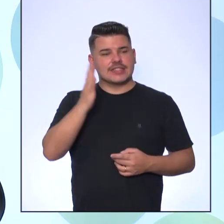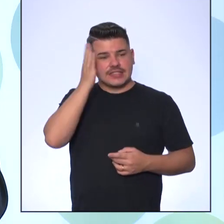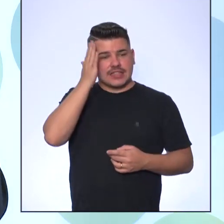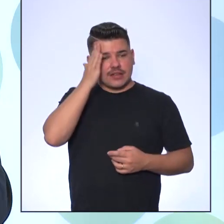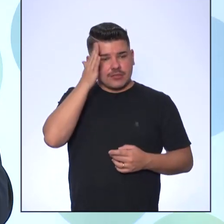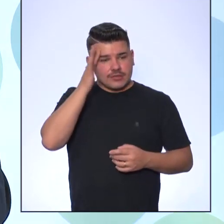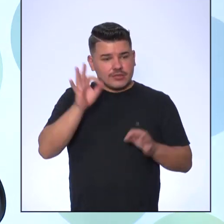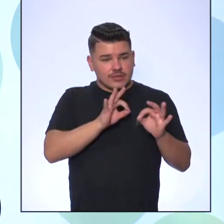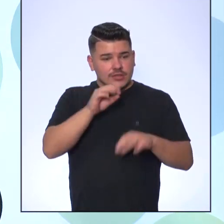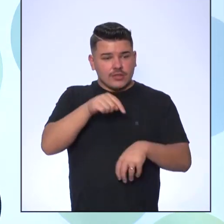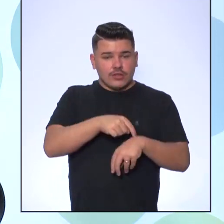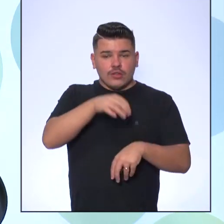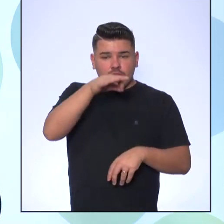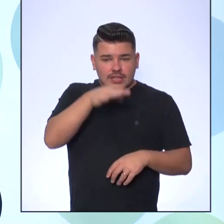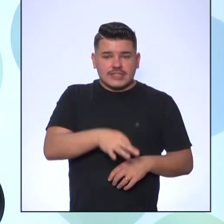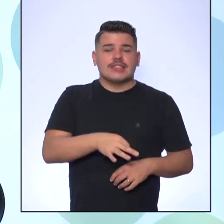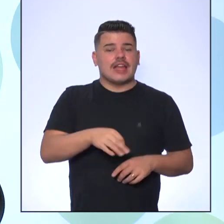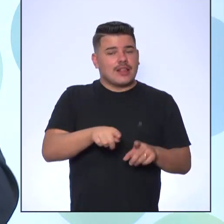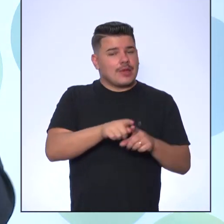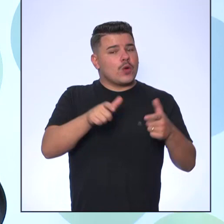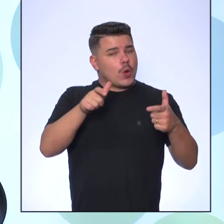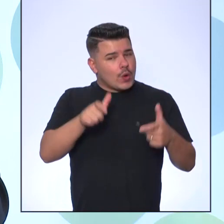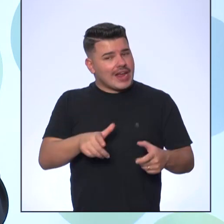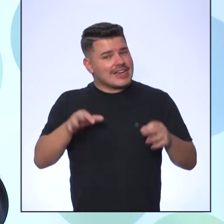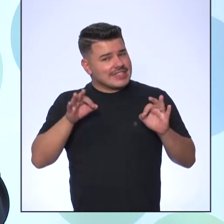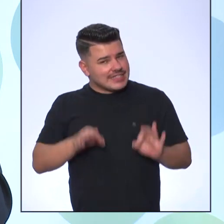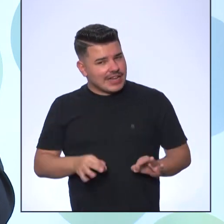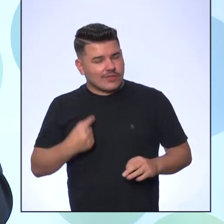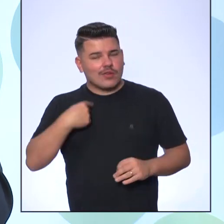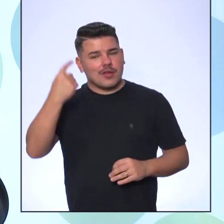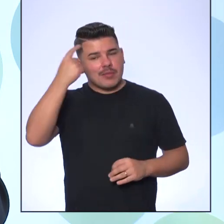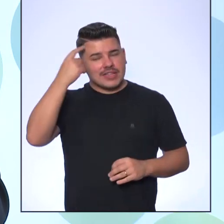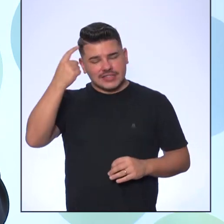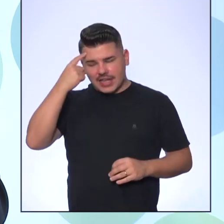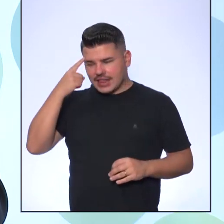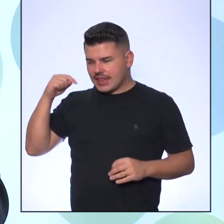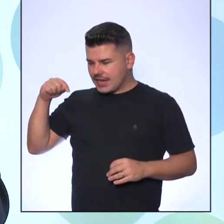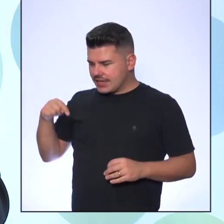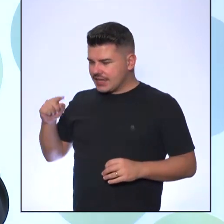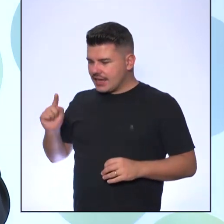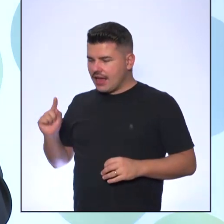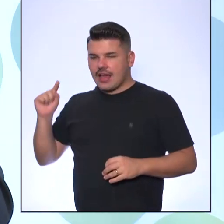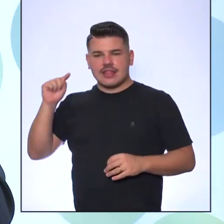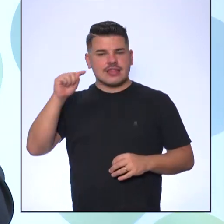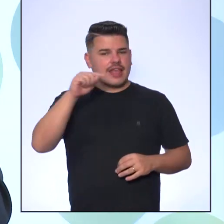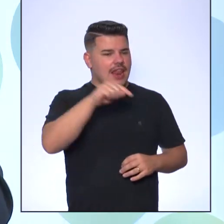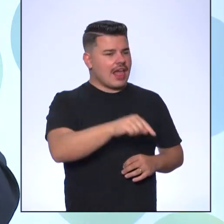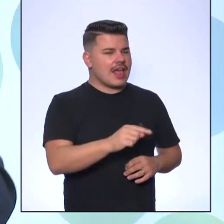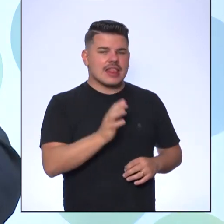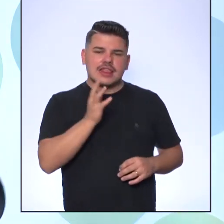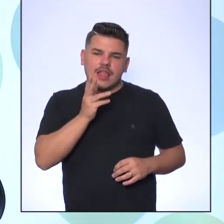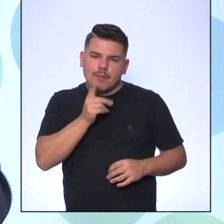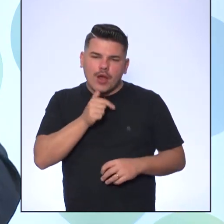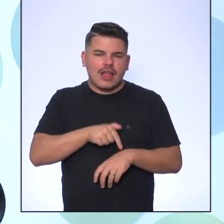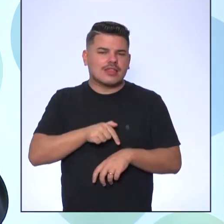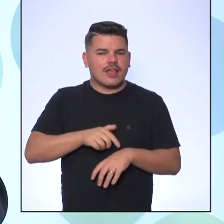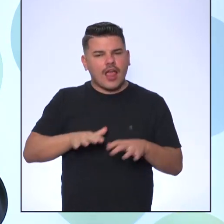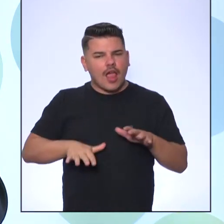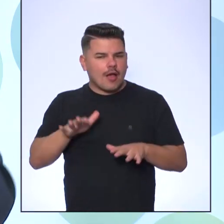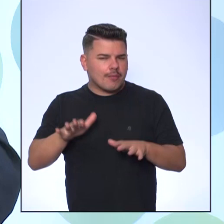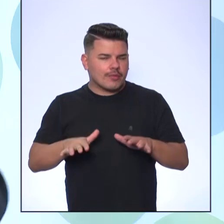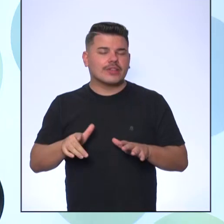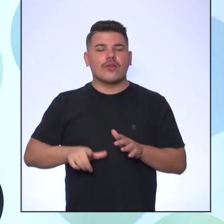a confirmação do seu local e também pensar um pouco das questões do seu deslocamento. E aqui, secretário, vale um alerta, né,